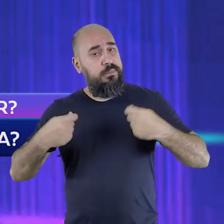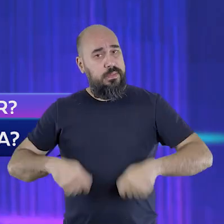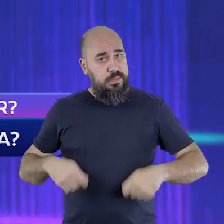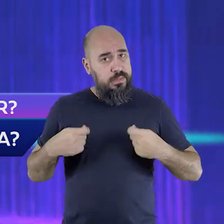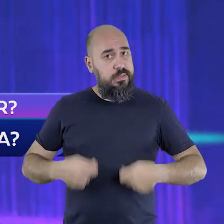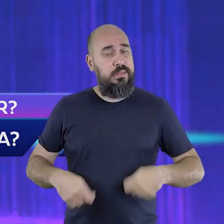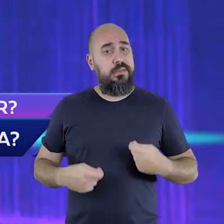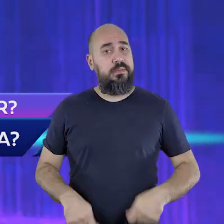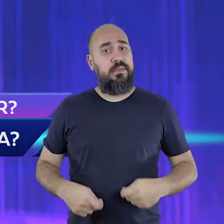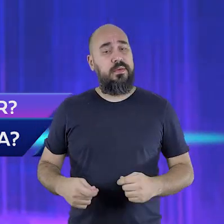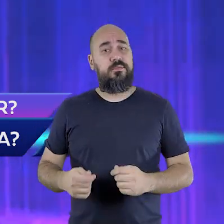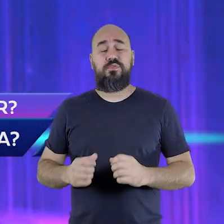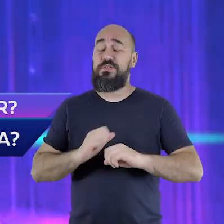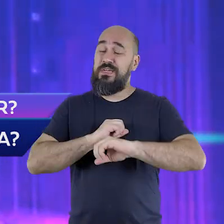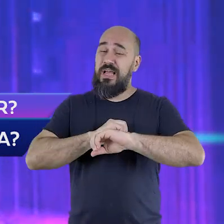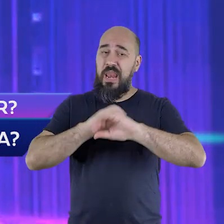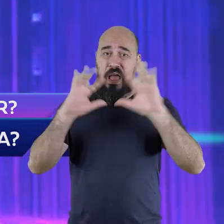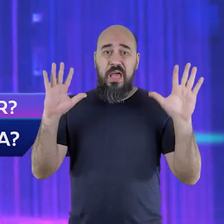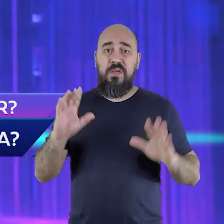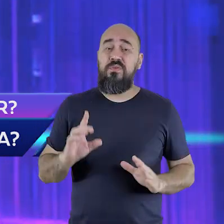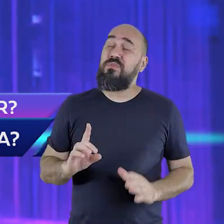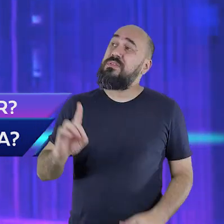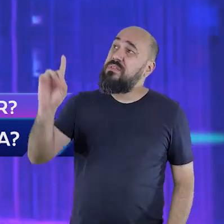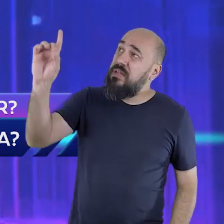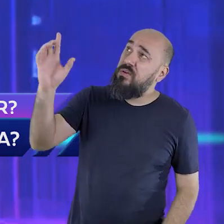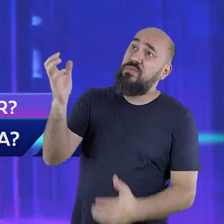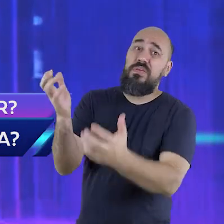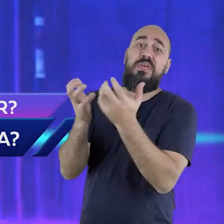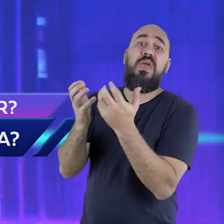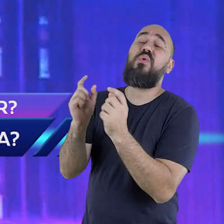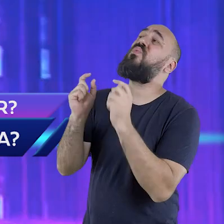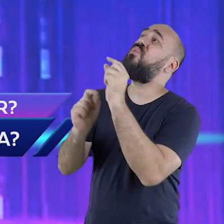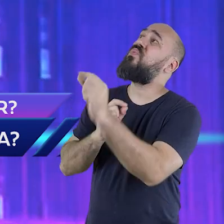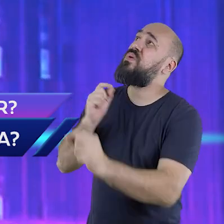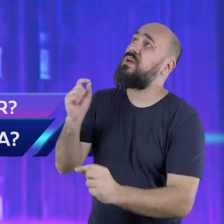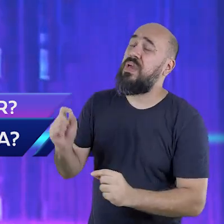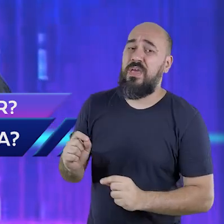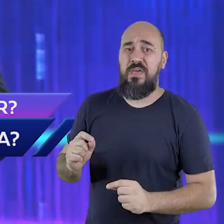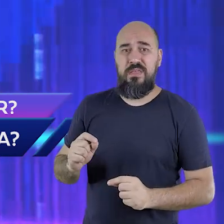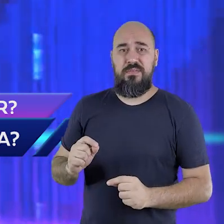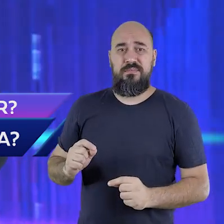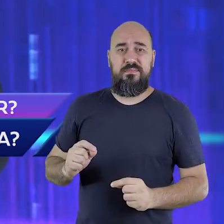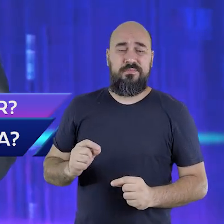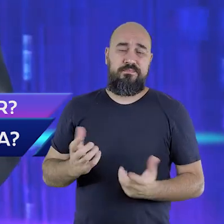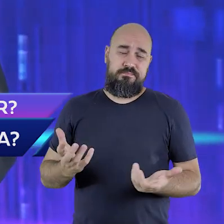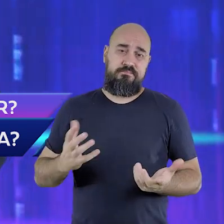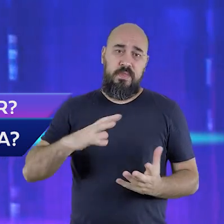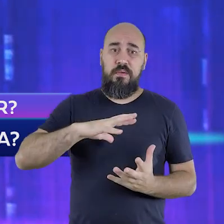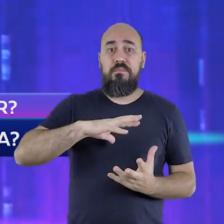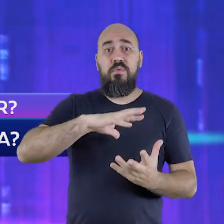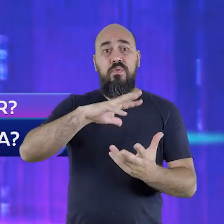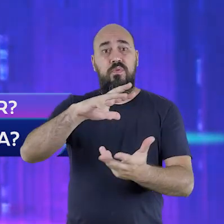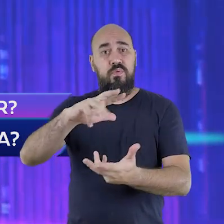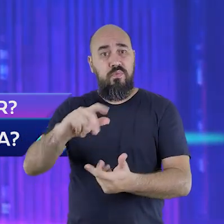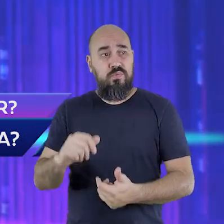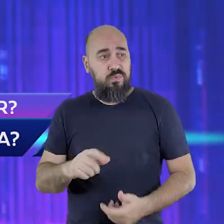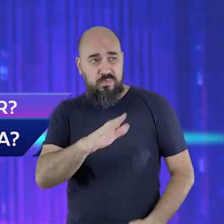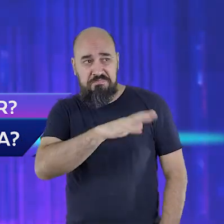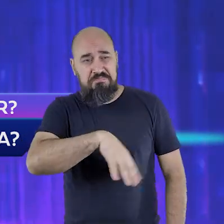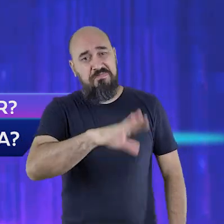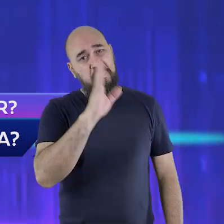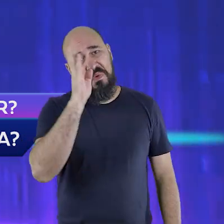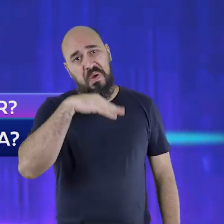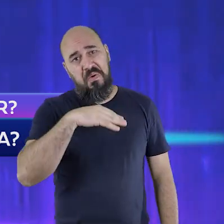ouvir claramente aquilo que Deus tem para nos dizer. A situação do mundo cristão já